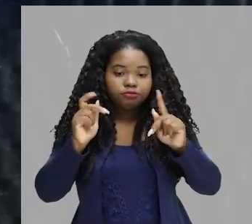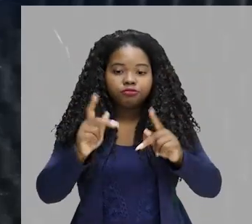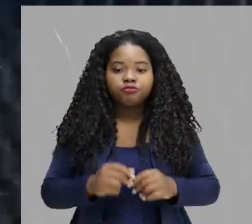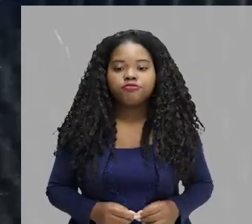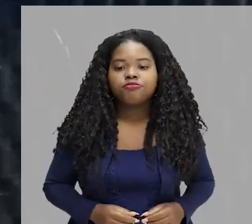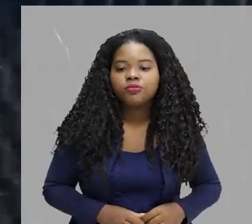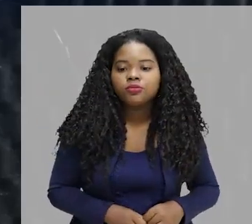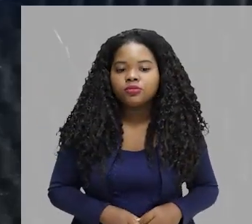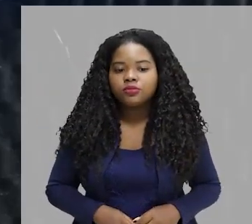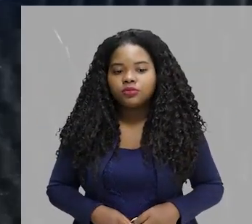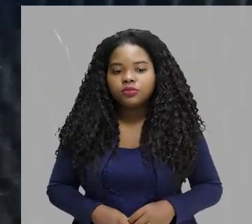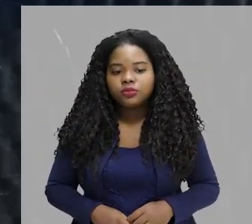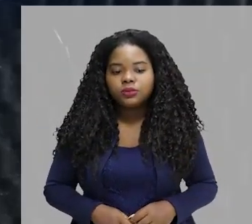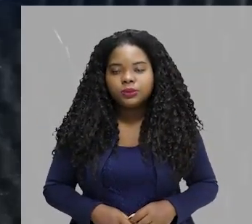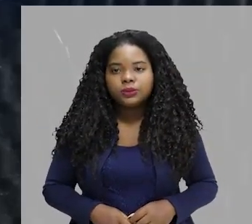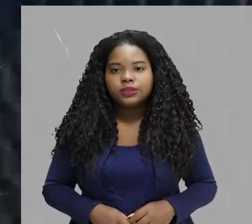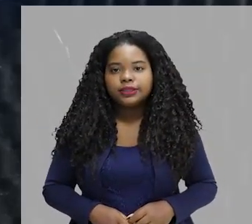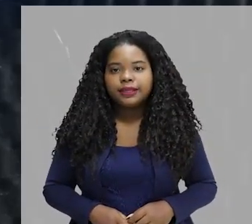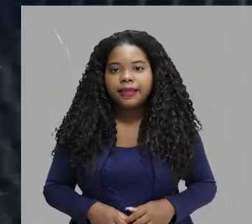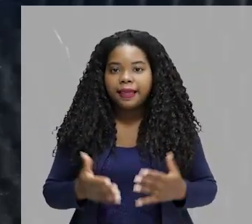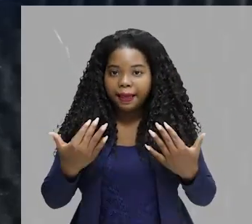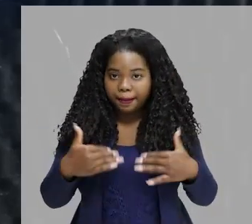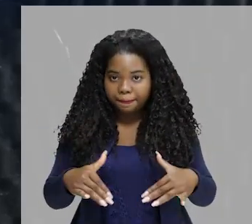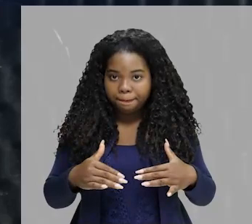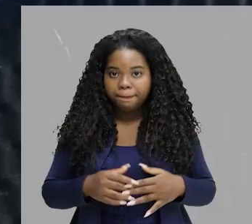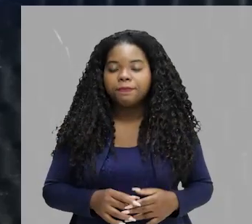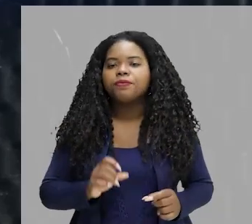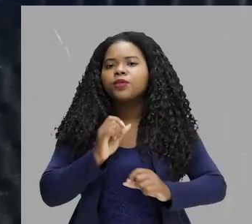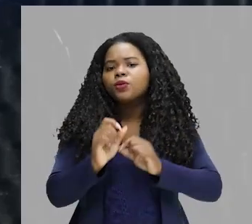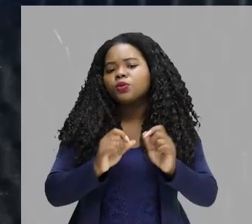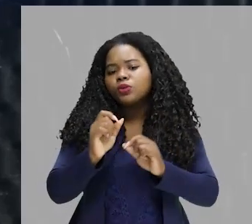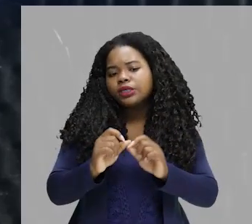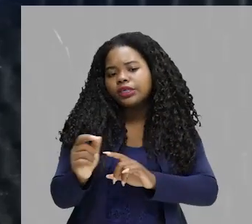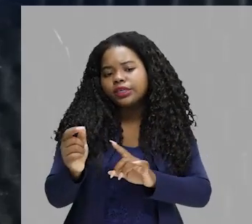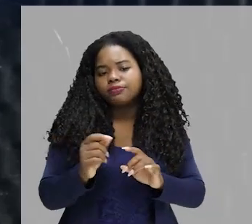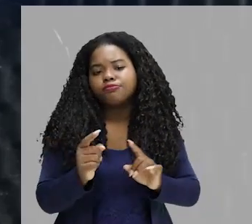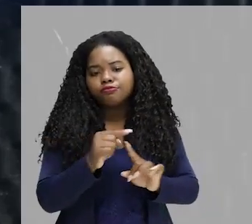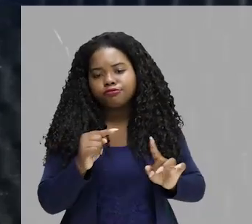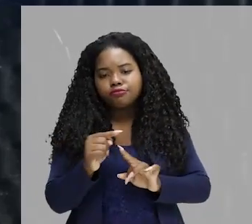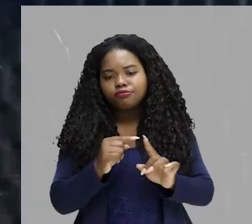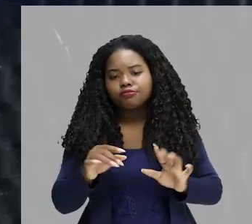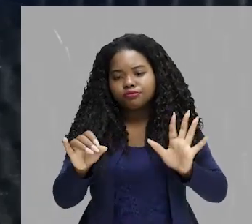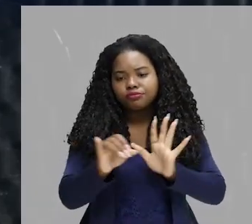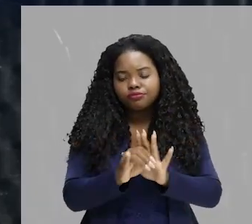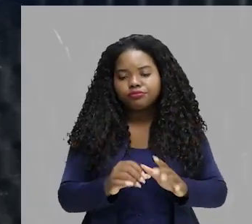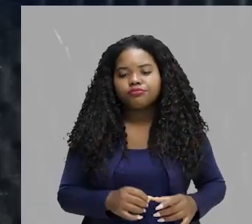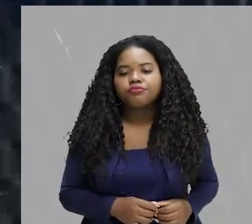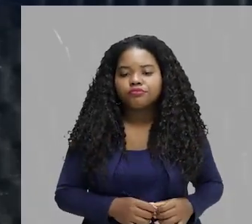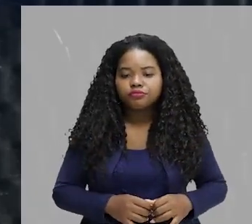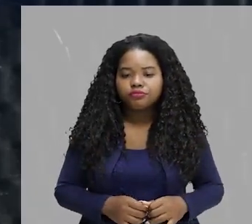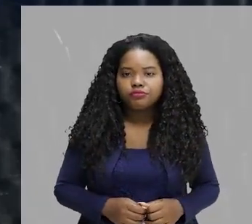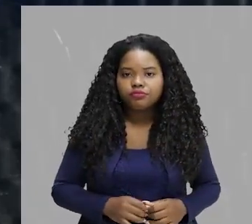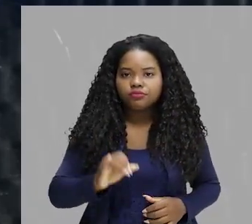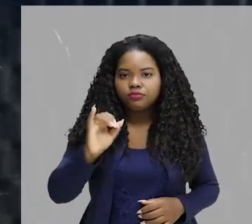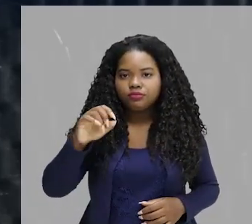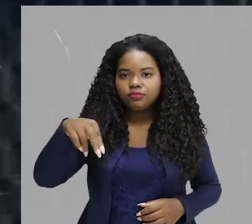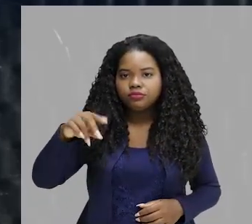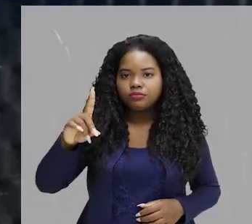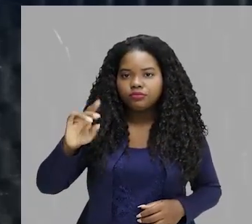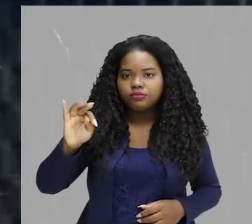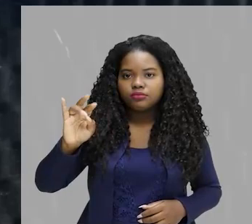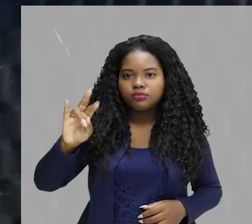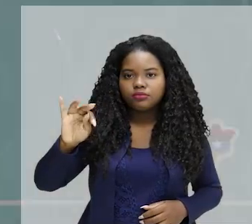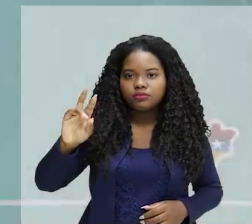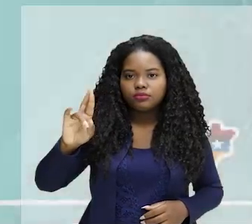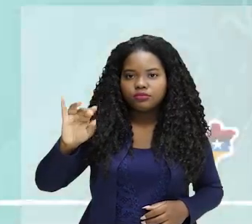aspectos identitários da cultura. Mas vamos devagar. O que é aspectos identitários? Essa palavra aqui, identitário, é